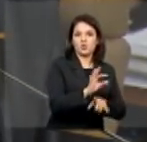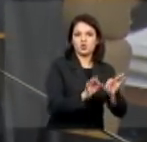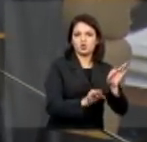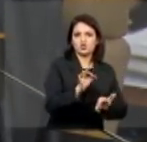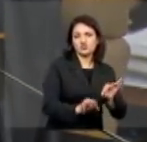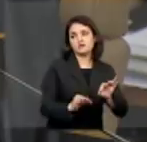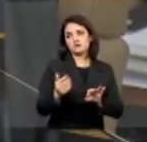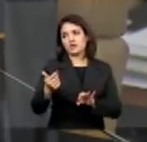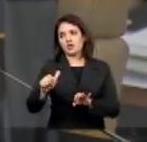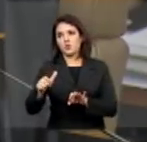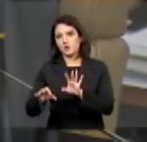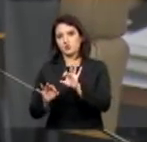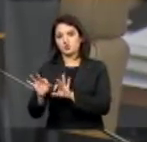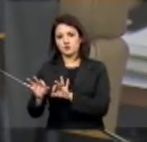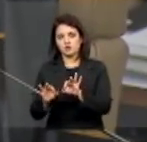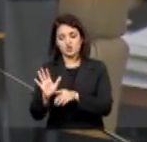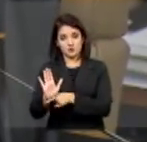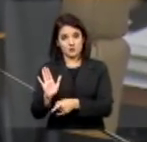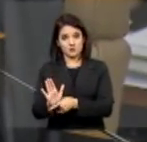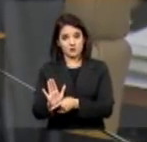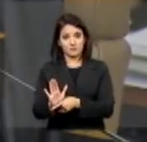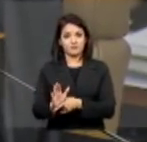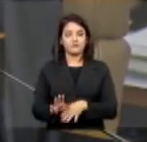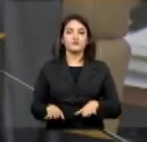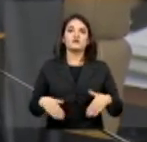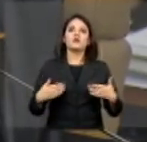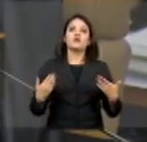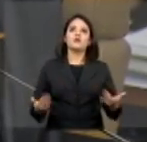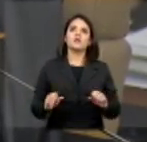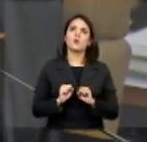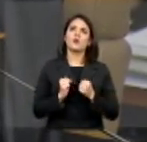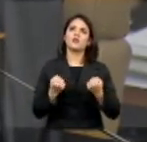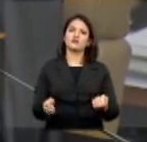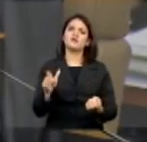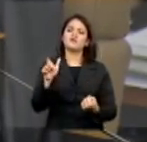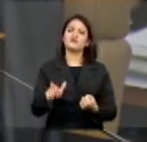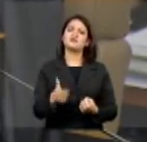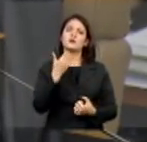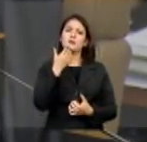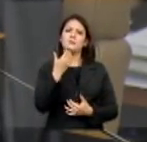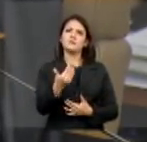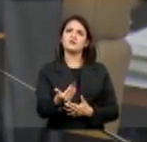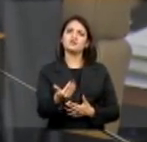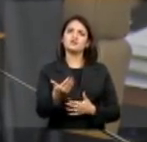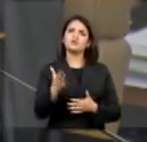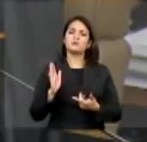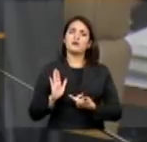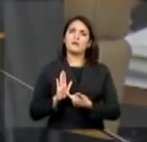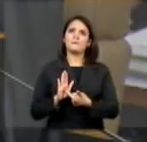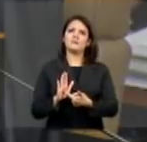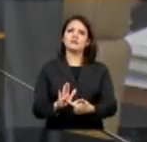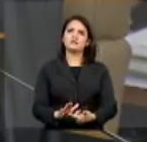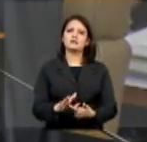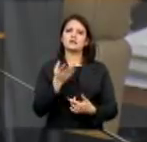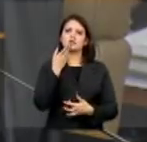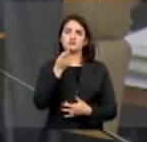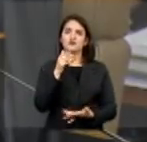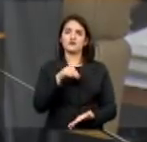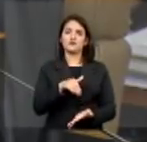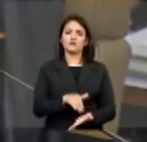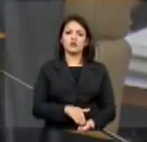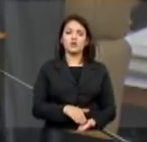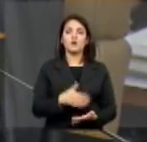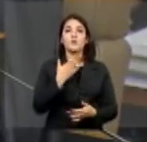dóro dora paciente requereu para fins apresentação de alegações finais a concessão de